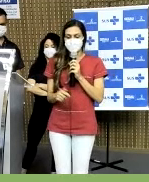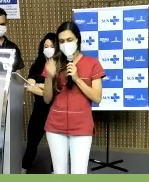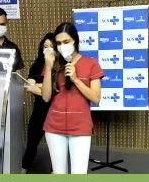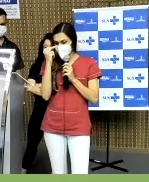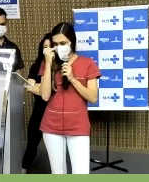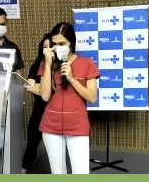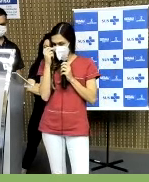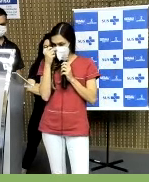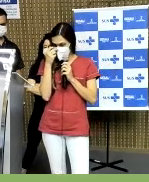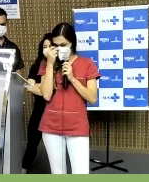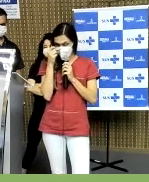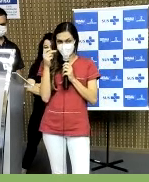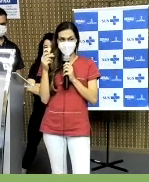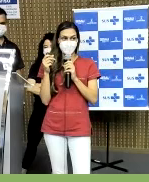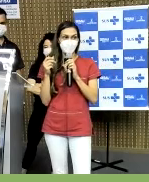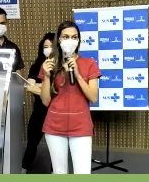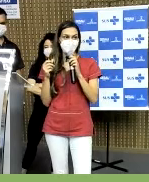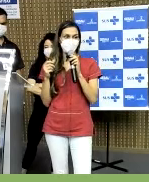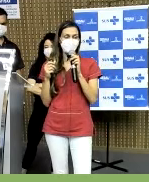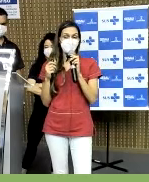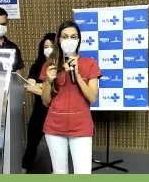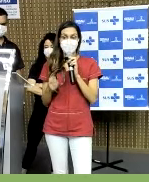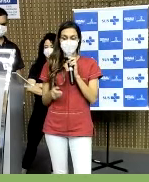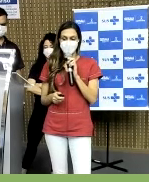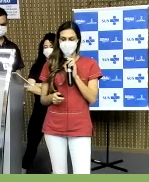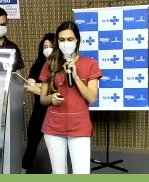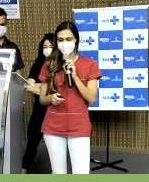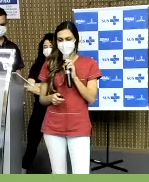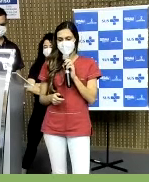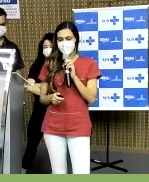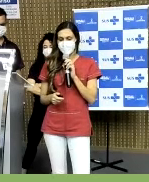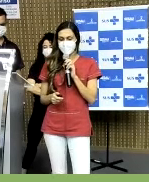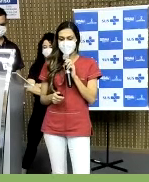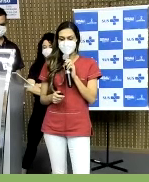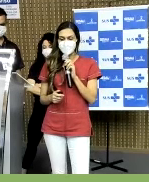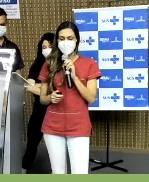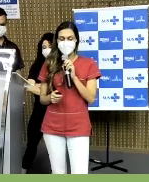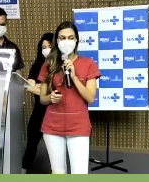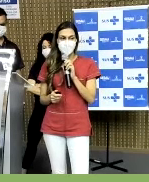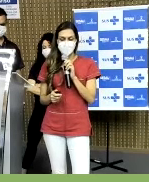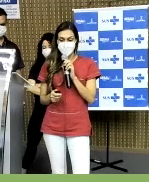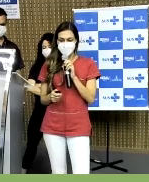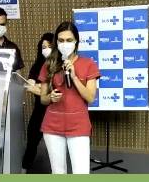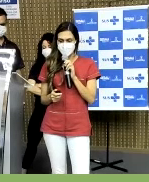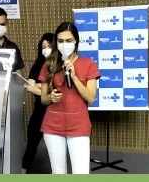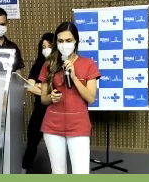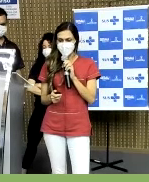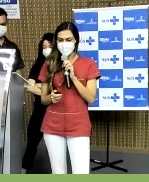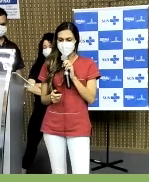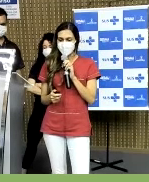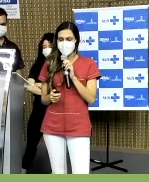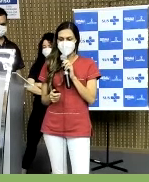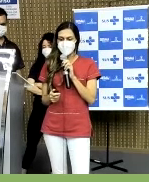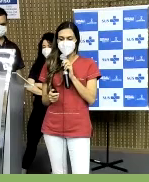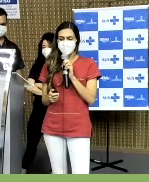Sobre as consultas, né? É algo que a gente realmente precisa melhorar muito aqui. Com relação à consulta de enfermagem em hipertensão,